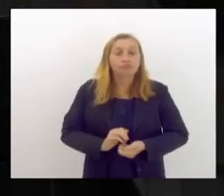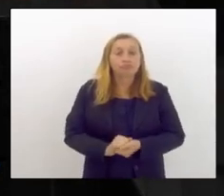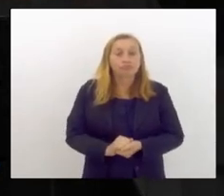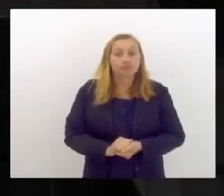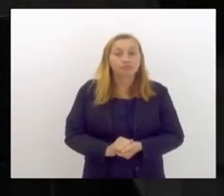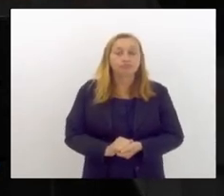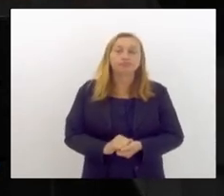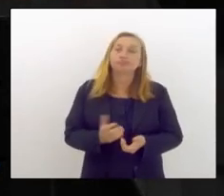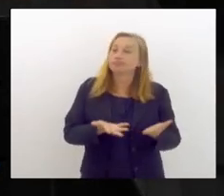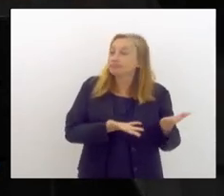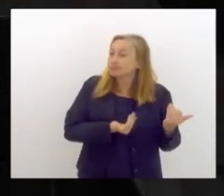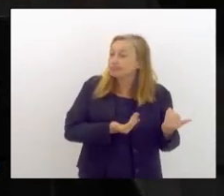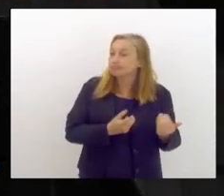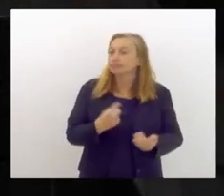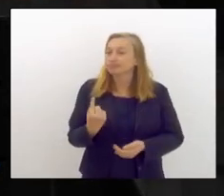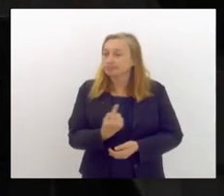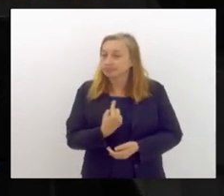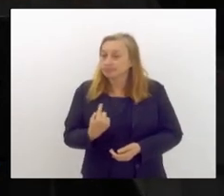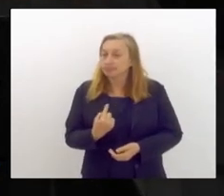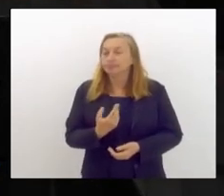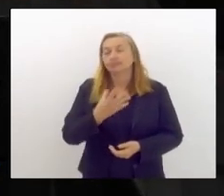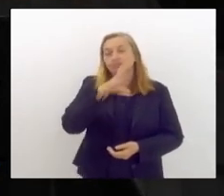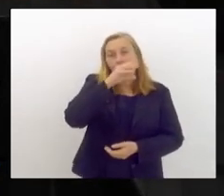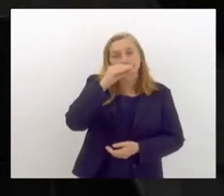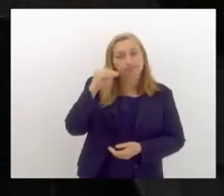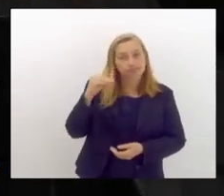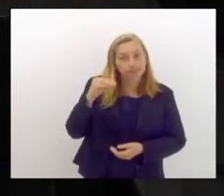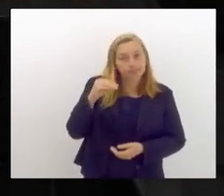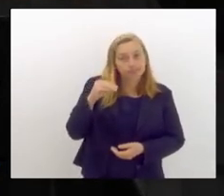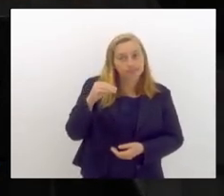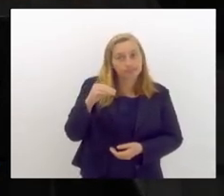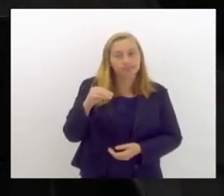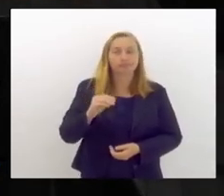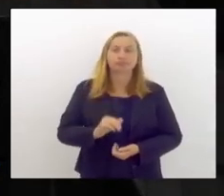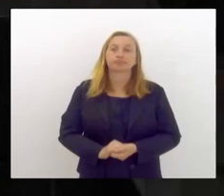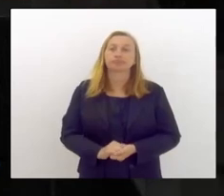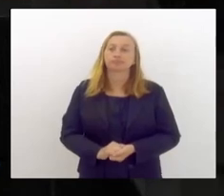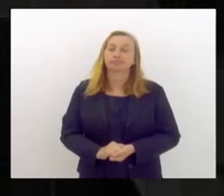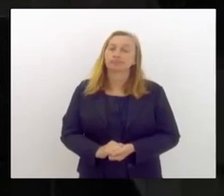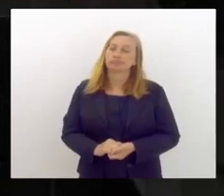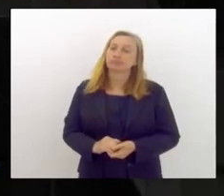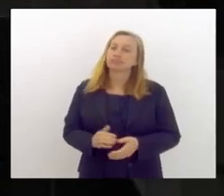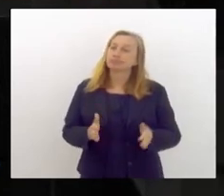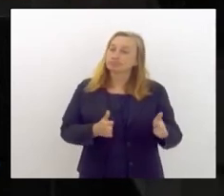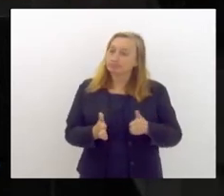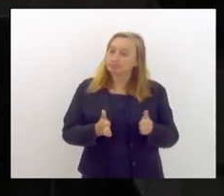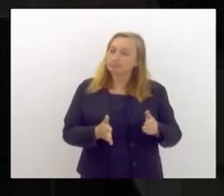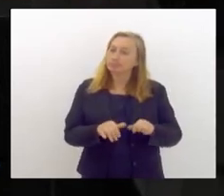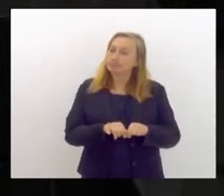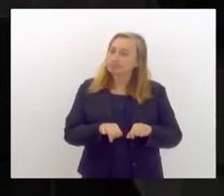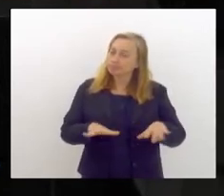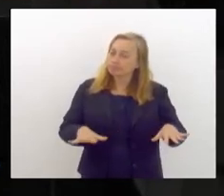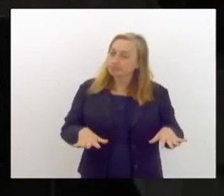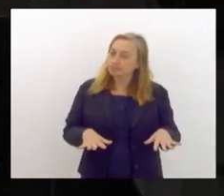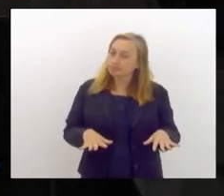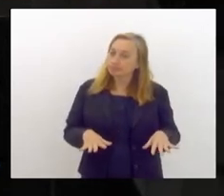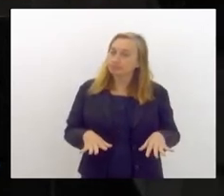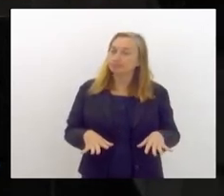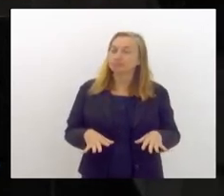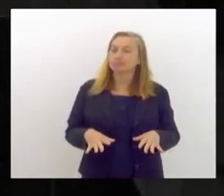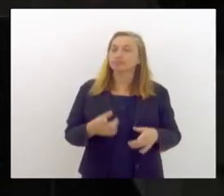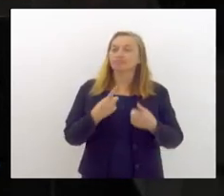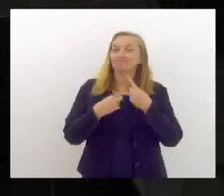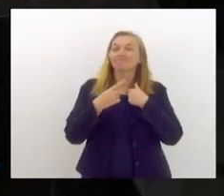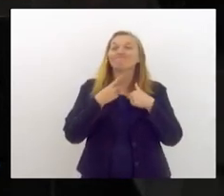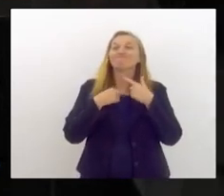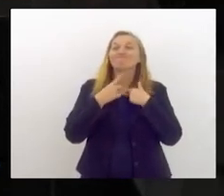Os nossos jovens, os nossos adolescentes, ainda vindo de um período pandêmico, no anseio, no